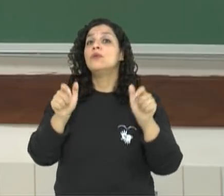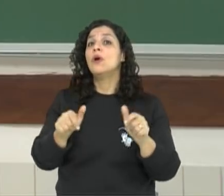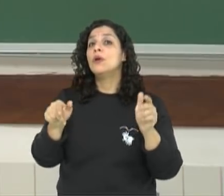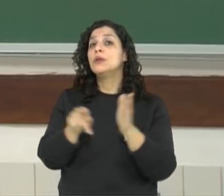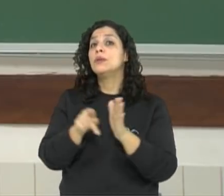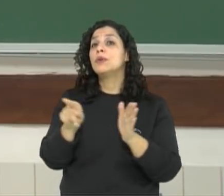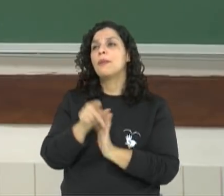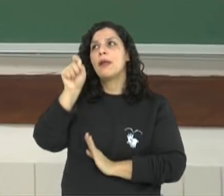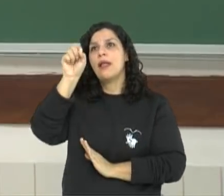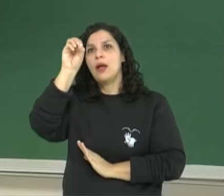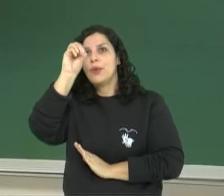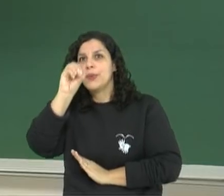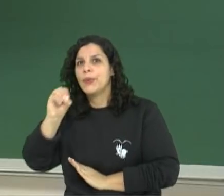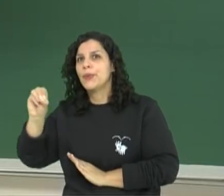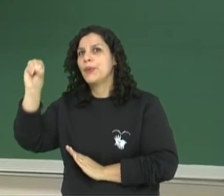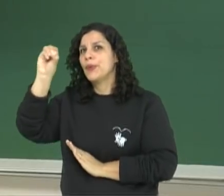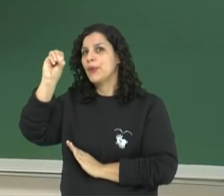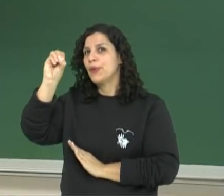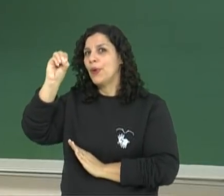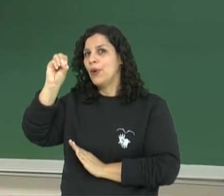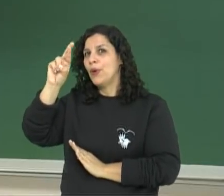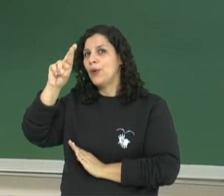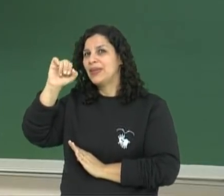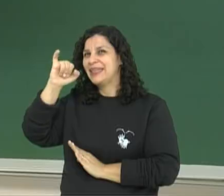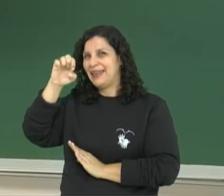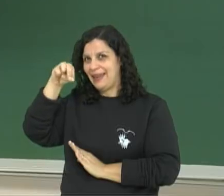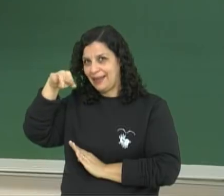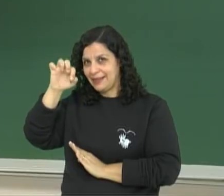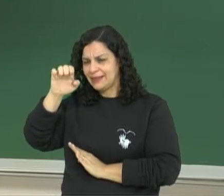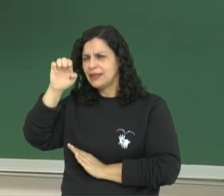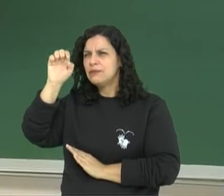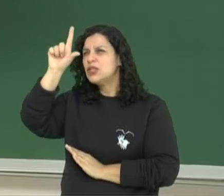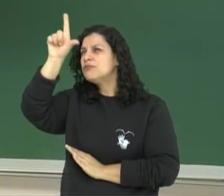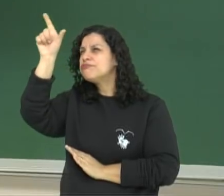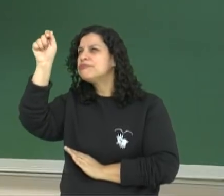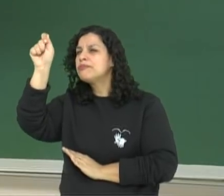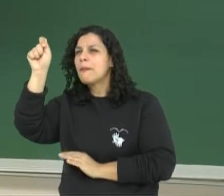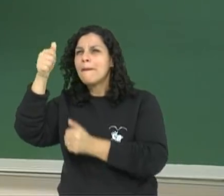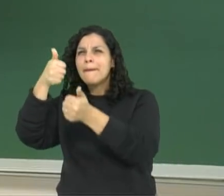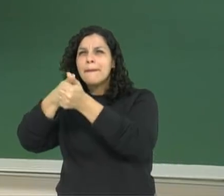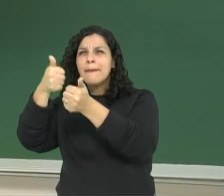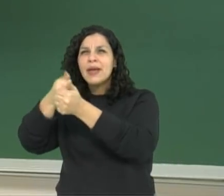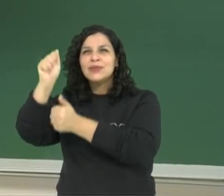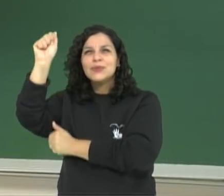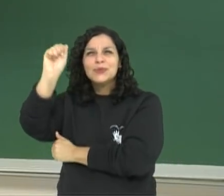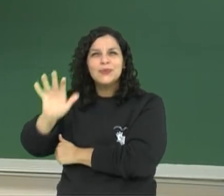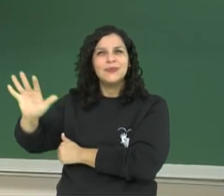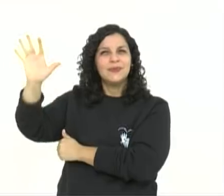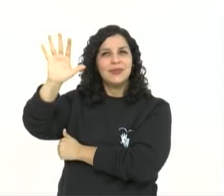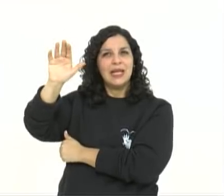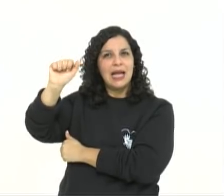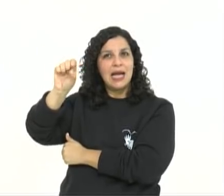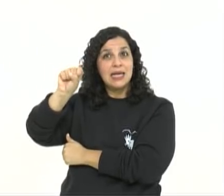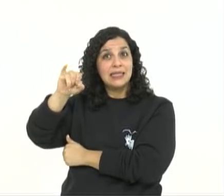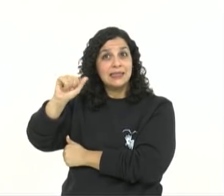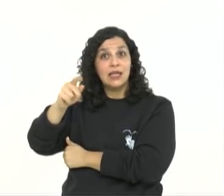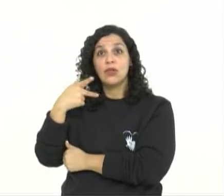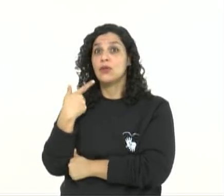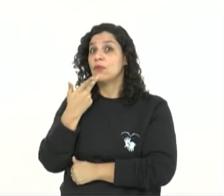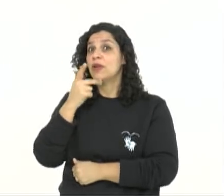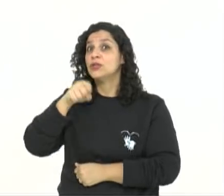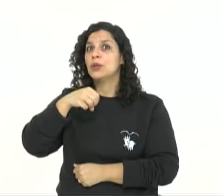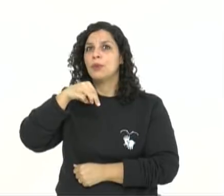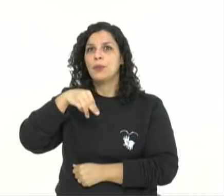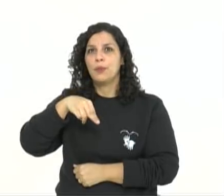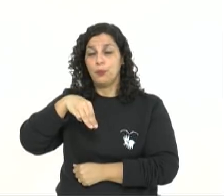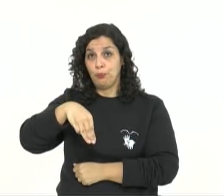o Oriente, lá para uma pontinha do continente asiático. E a gente vai falar do Muay